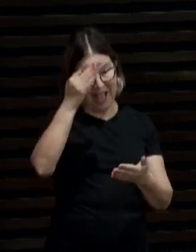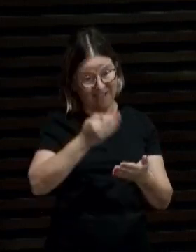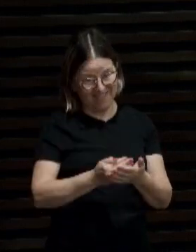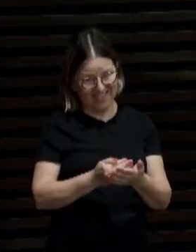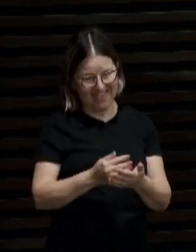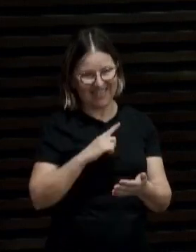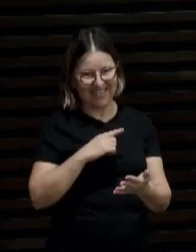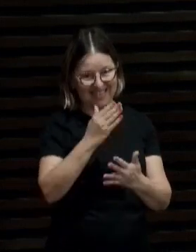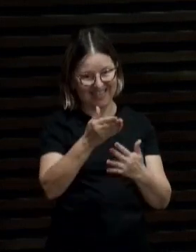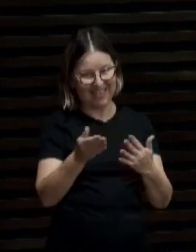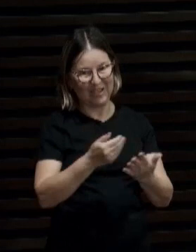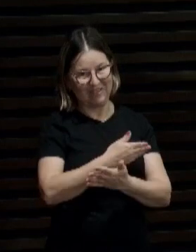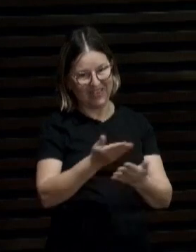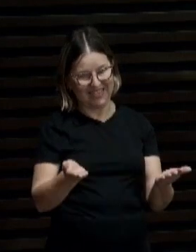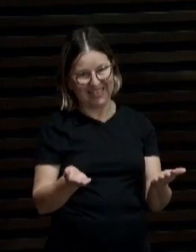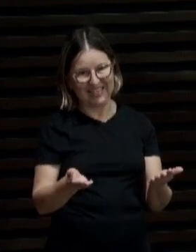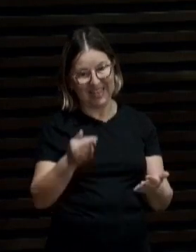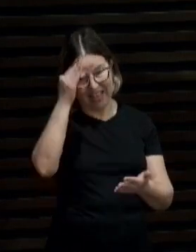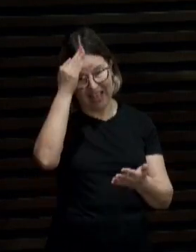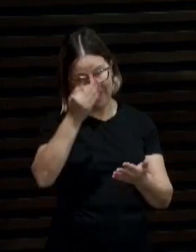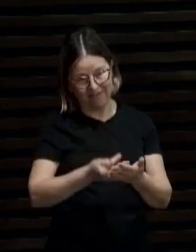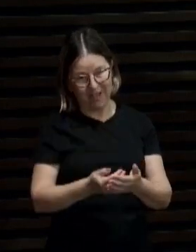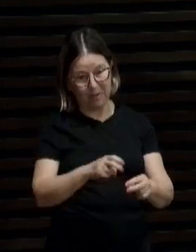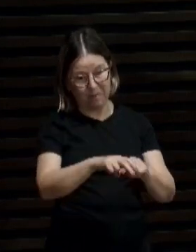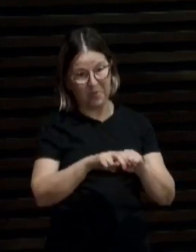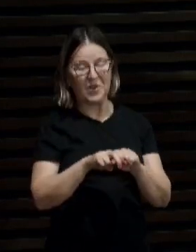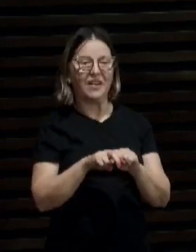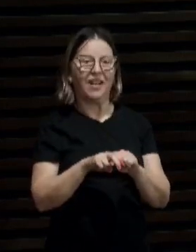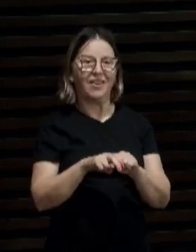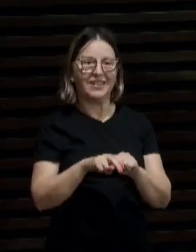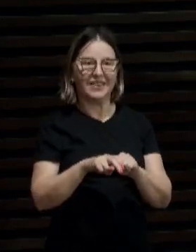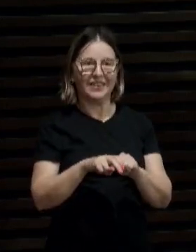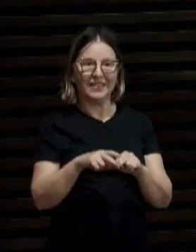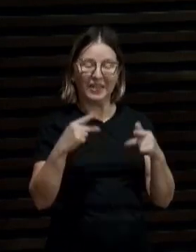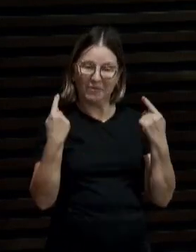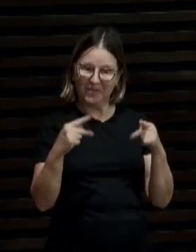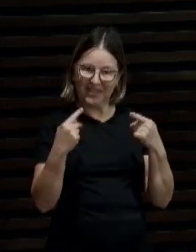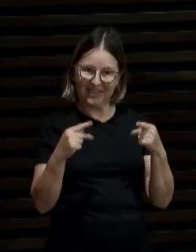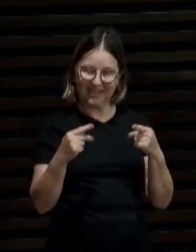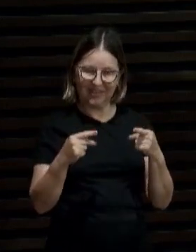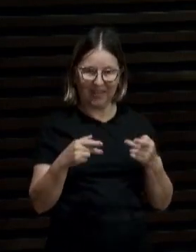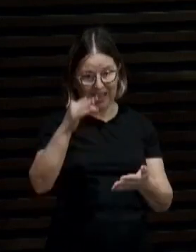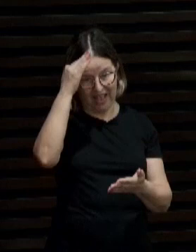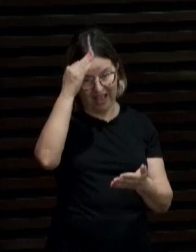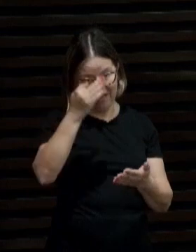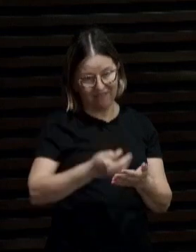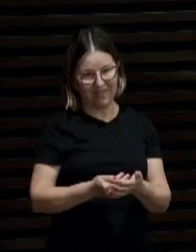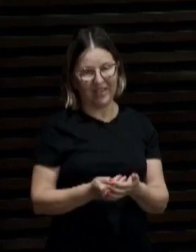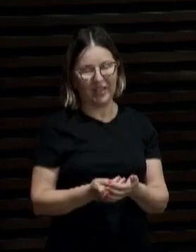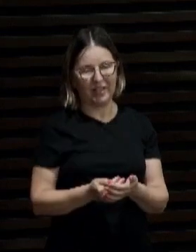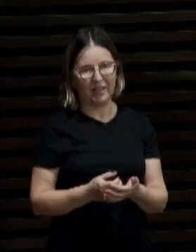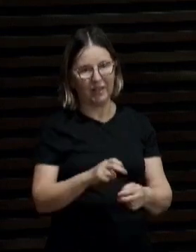aqui é fruto de pregação, doutrina. Não existe a fé é do ouvir, gente. Eu ouço gente falando que